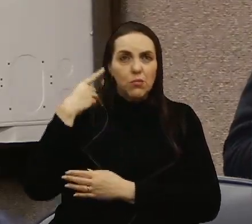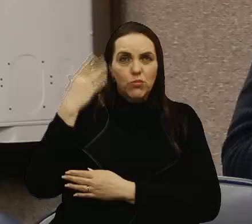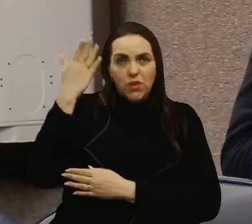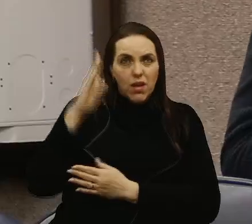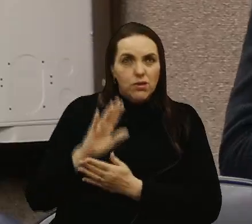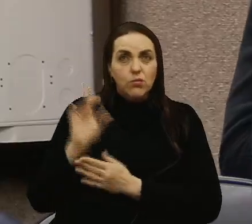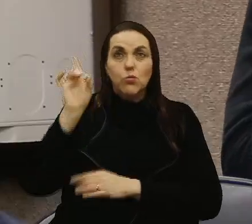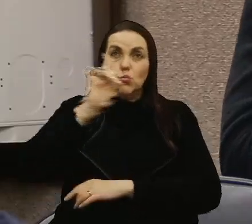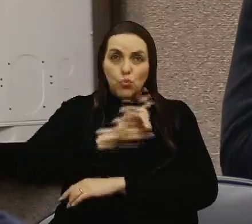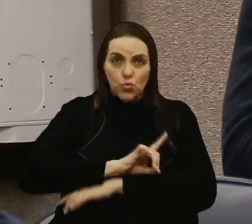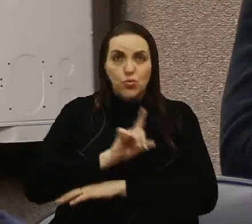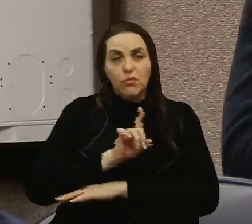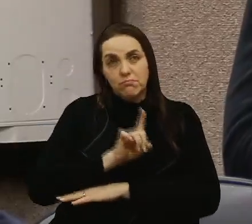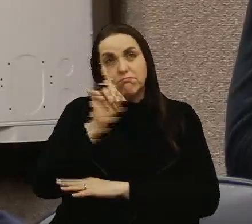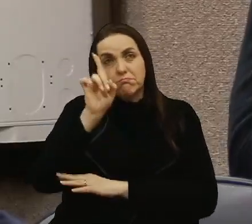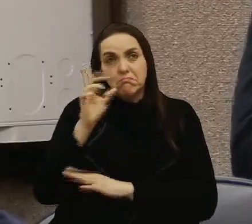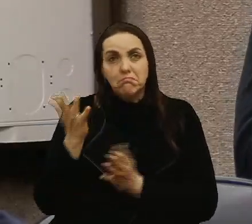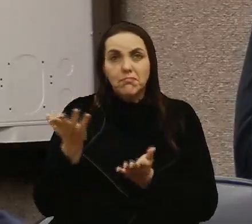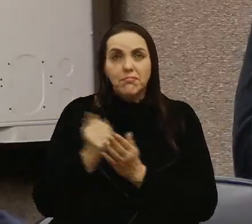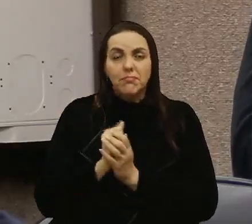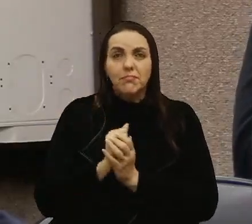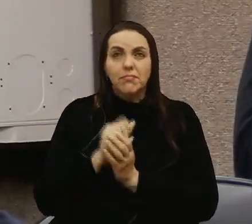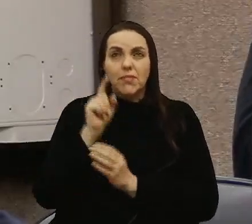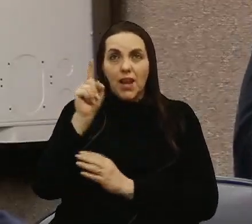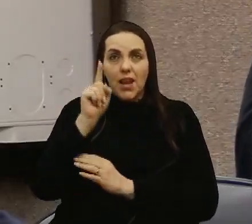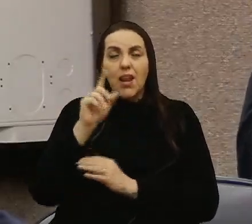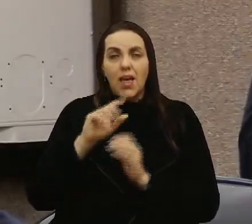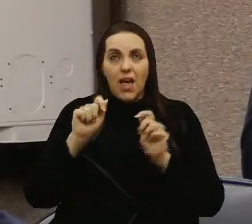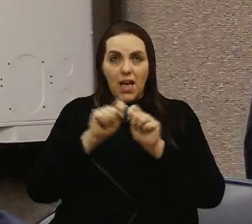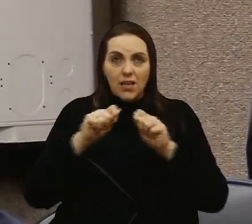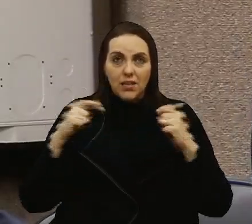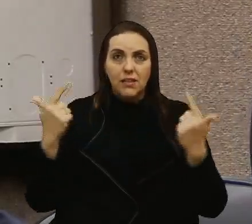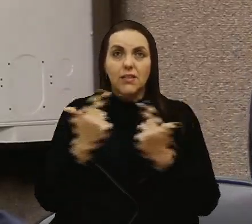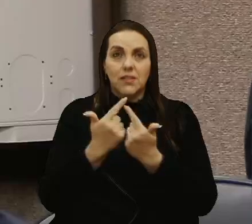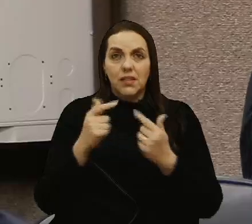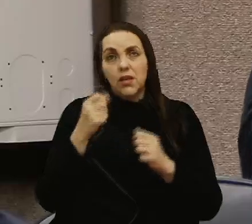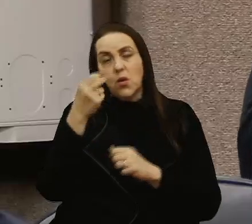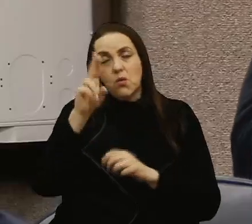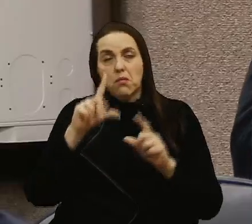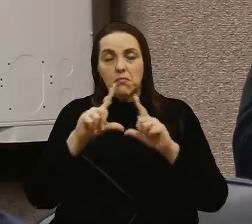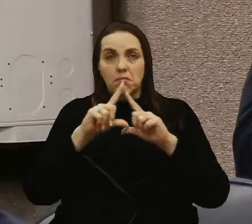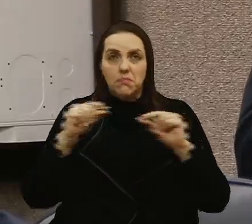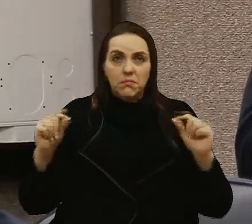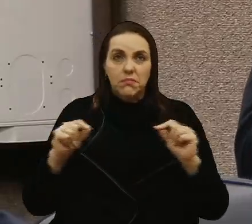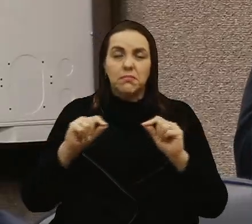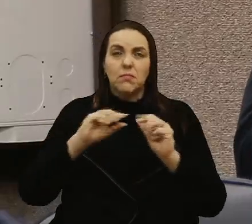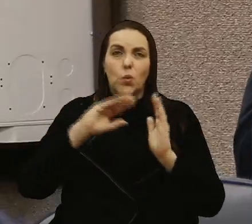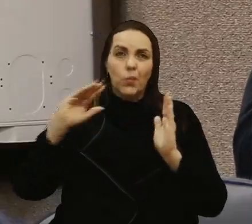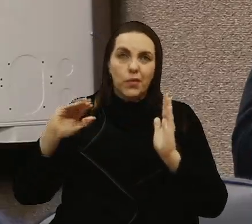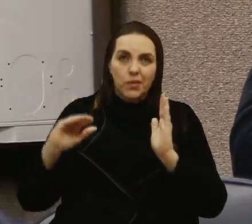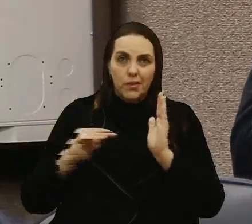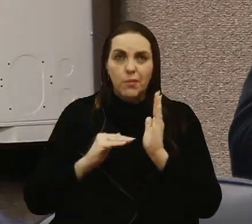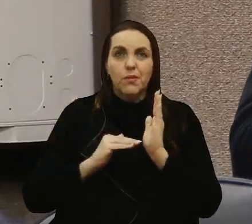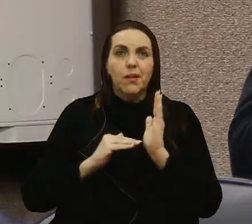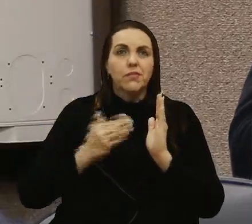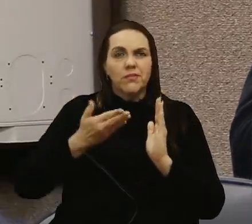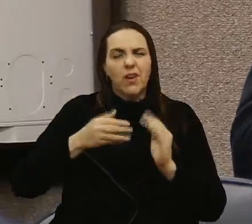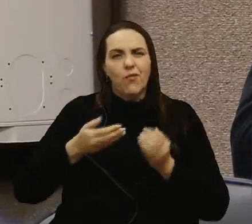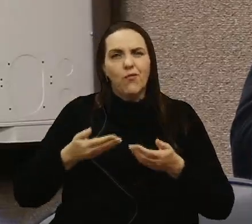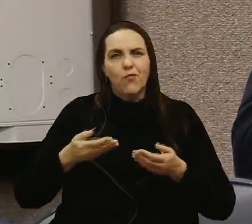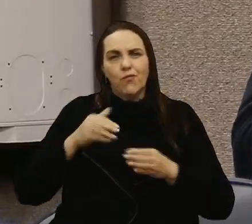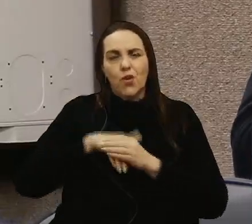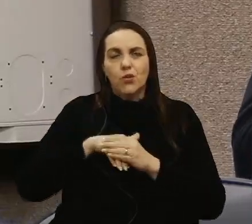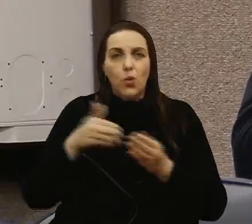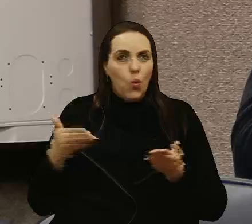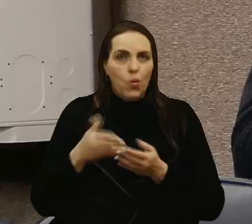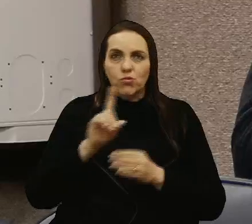nós chegar lá na Assembleia Legislativa, lá em Brasília, na Câmara dos Deputados, nós poderemos votar. Hoje, o meu